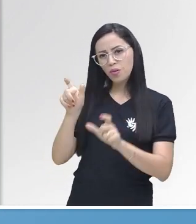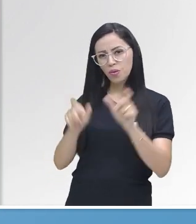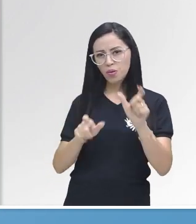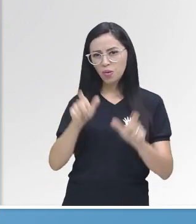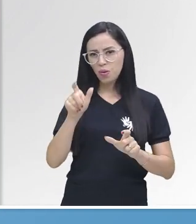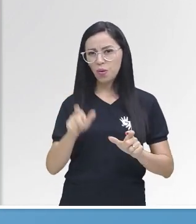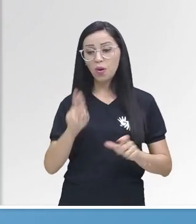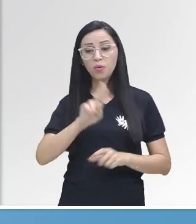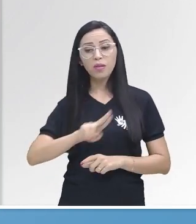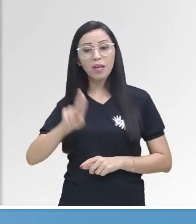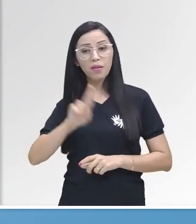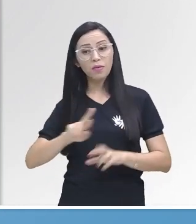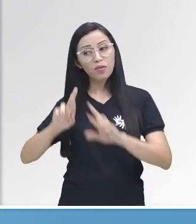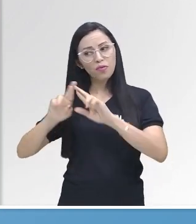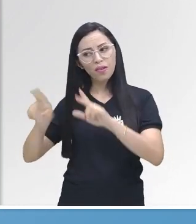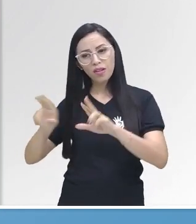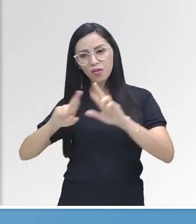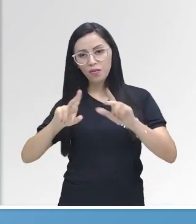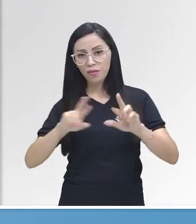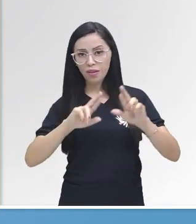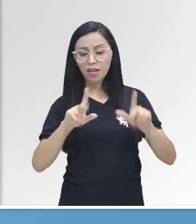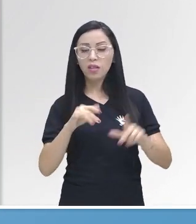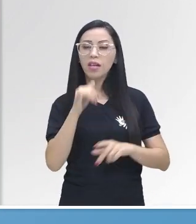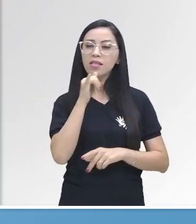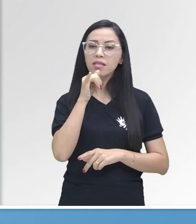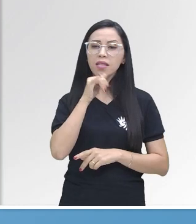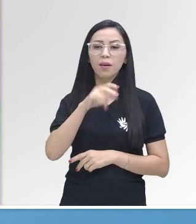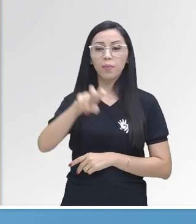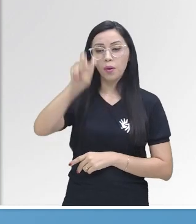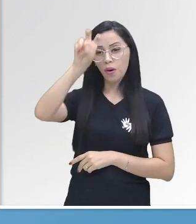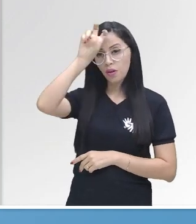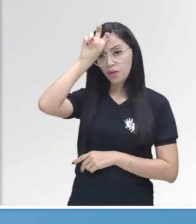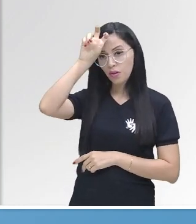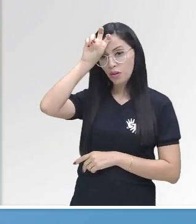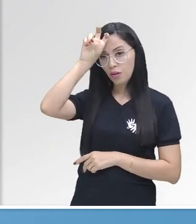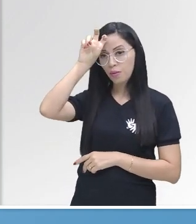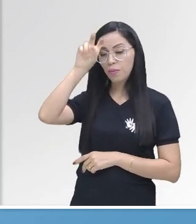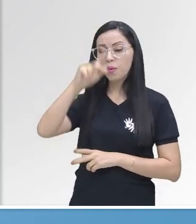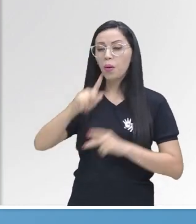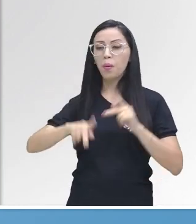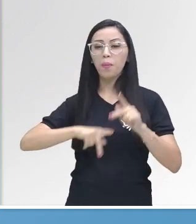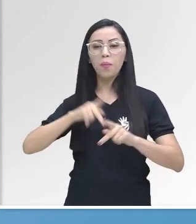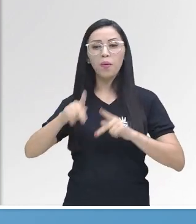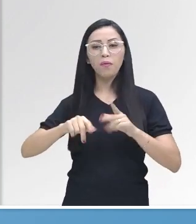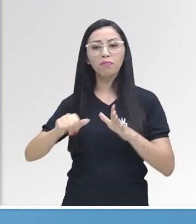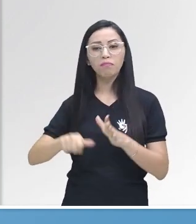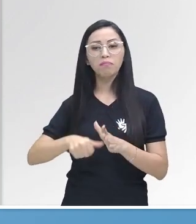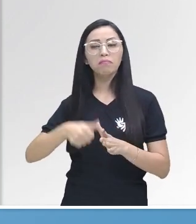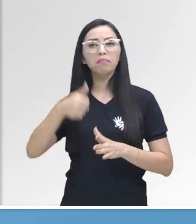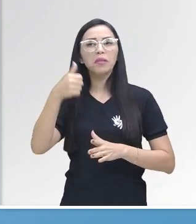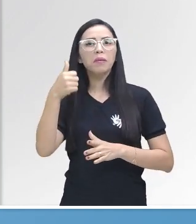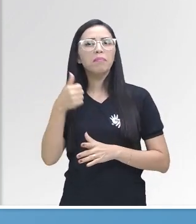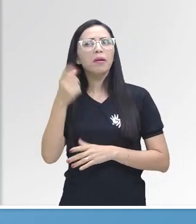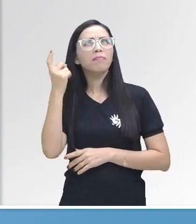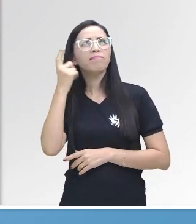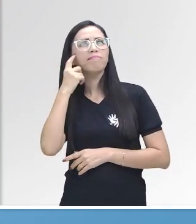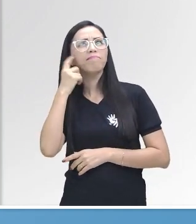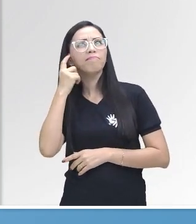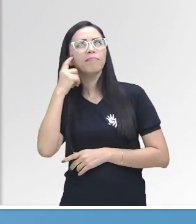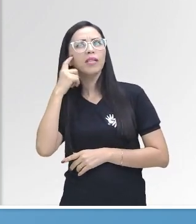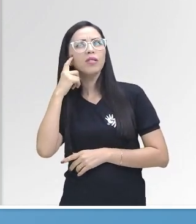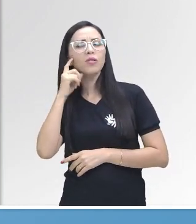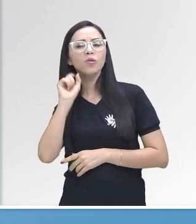medidas variavam. Os egípcios foram o primeiro povo que procurou resolver esse problema, adotando um